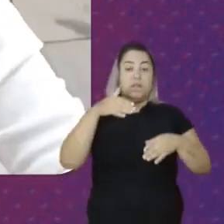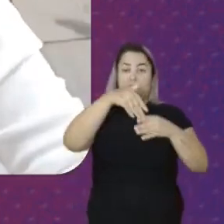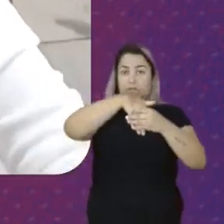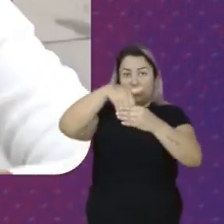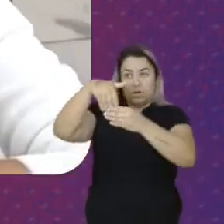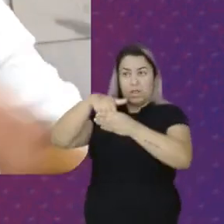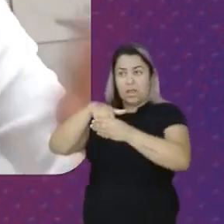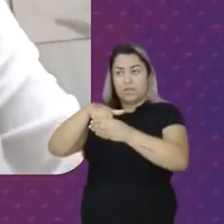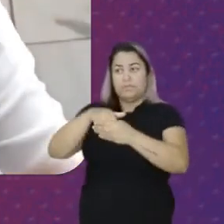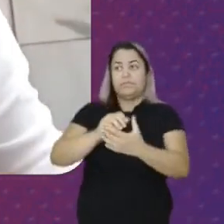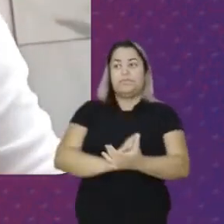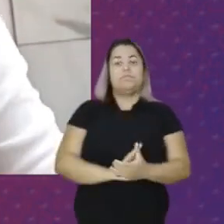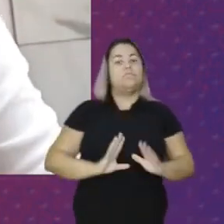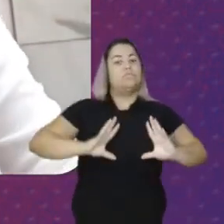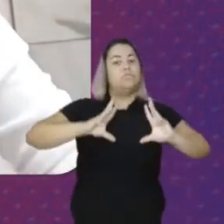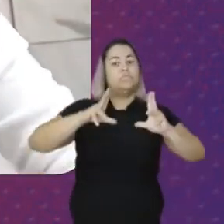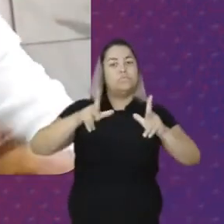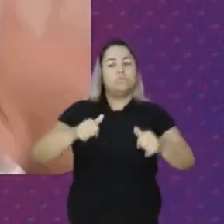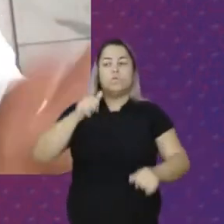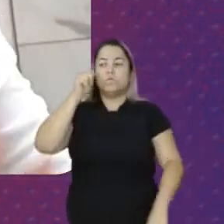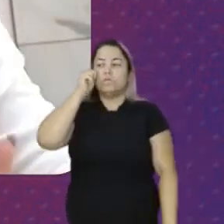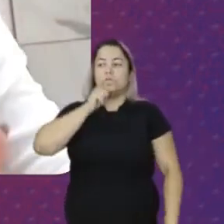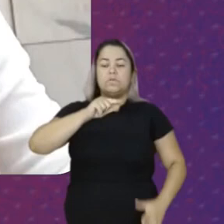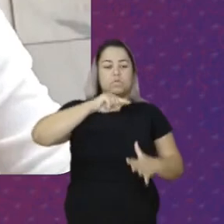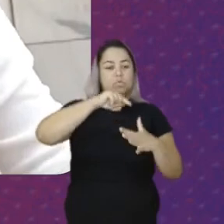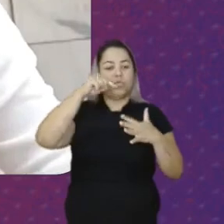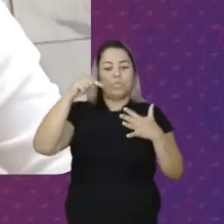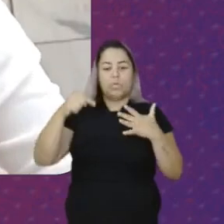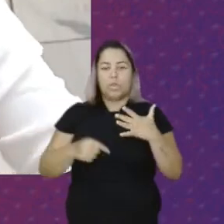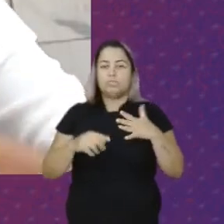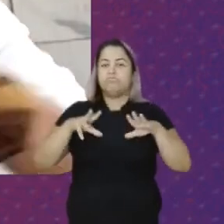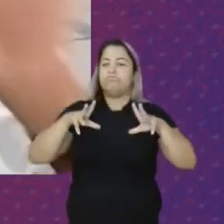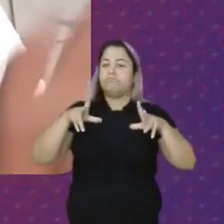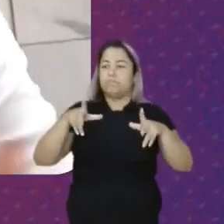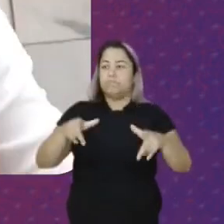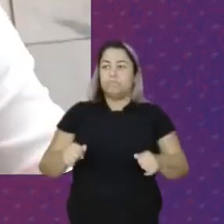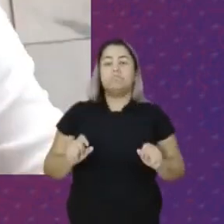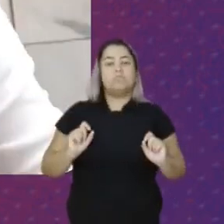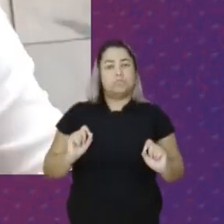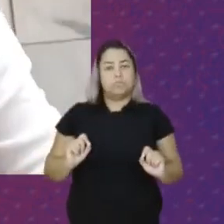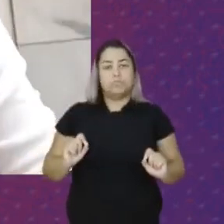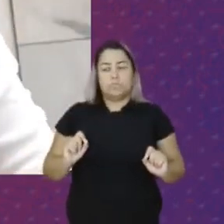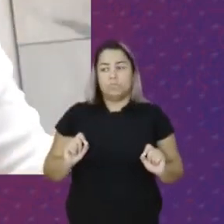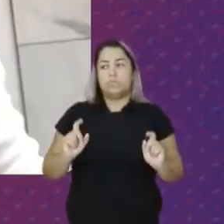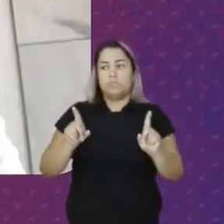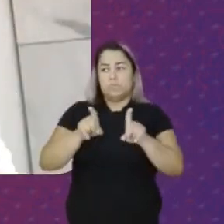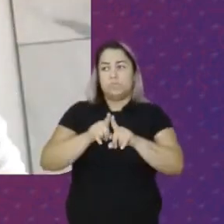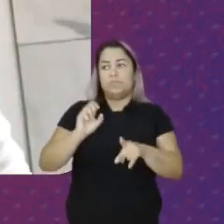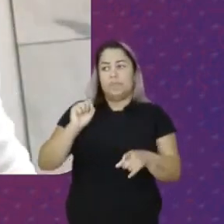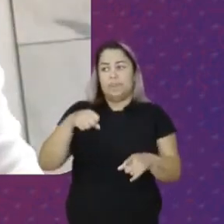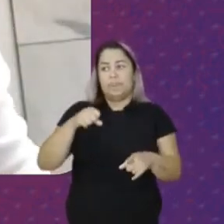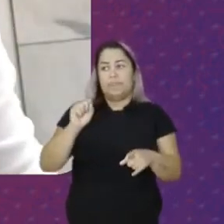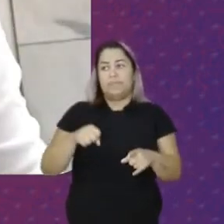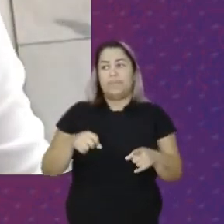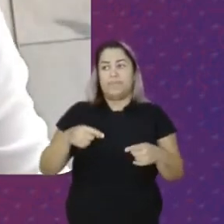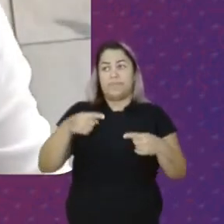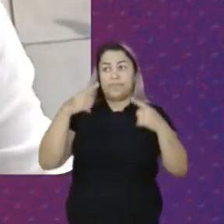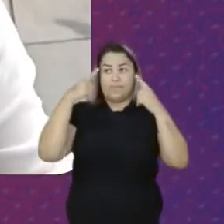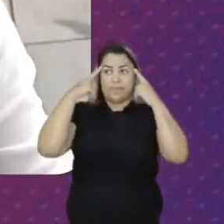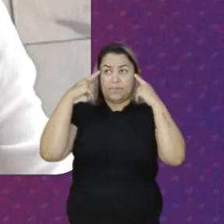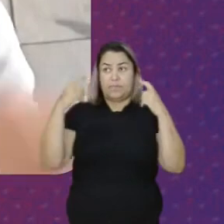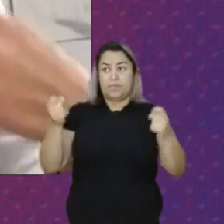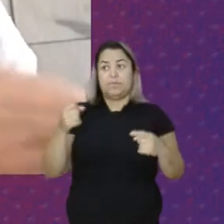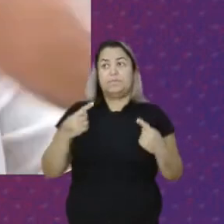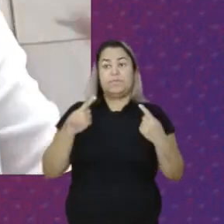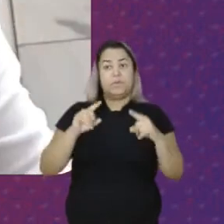olhar todas essas mulheres, todas essas frentes, que são produtoras, sim, de violência contra as